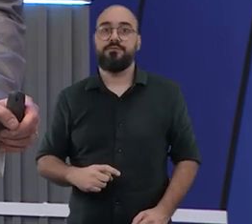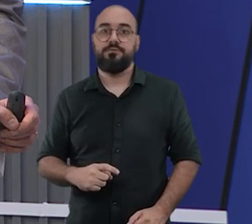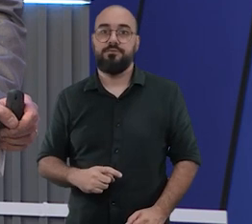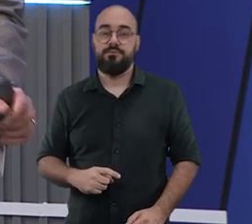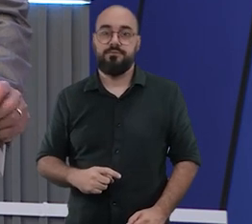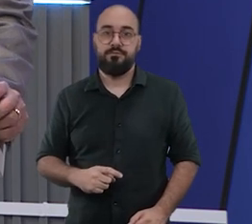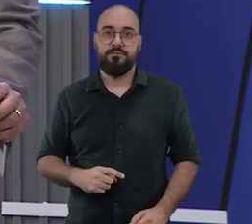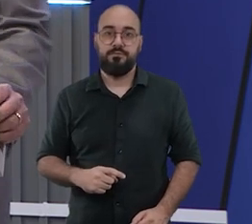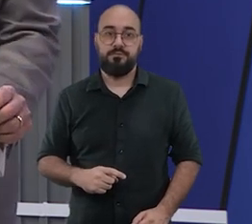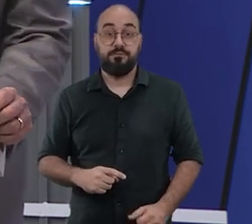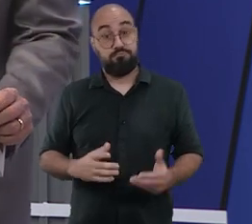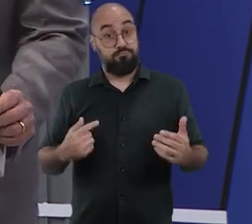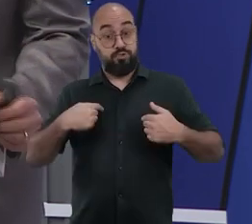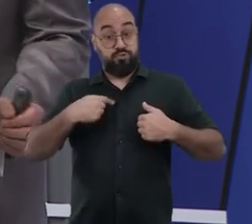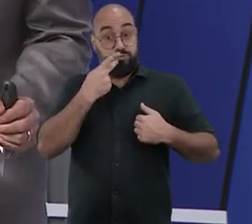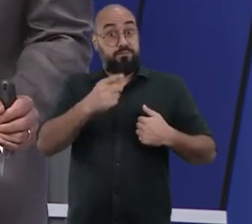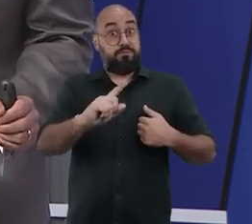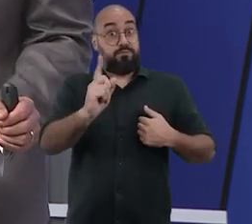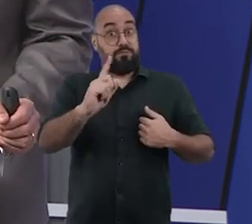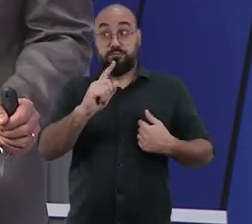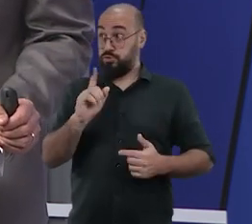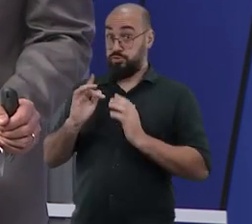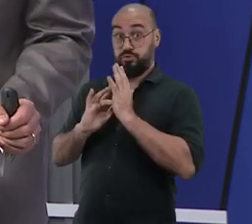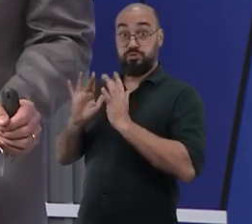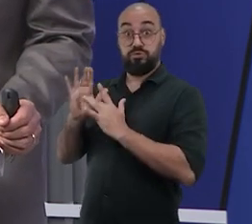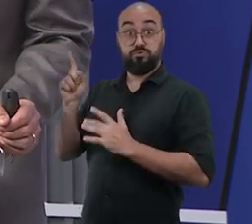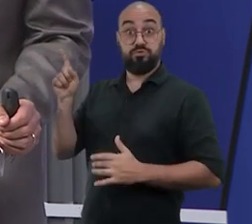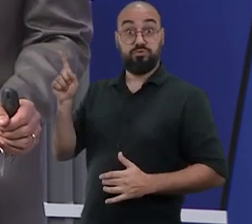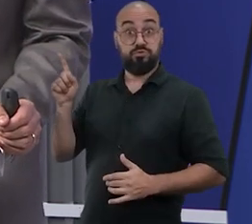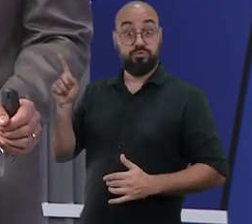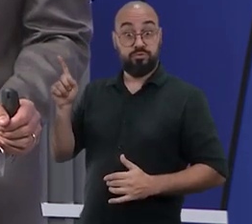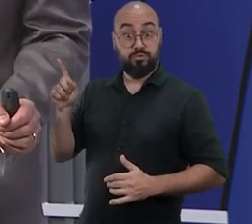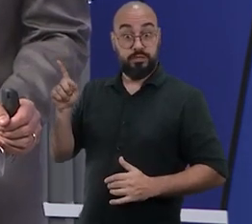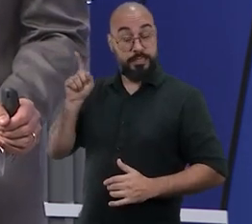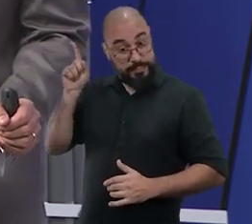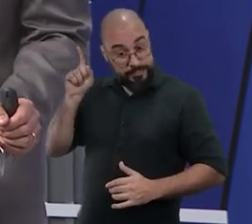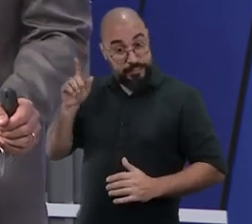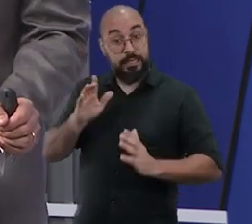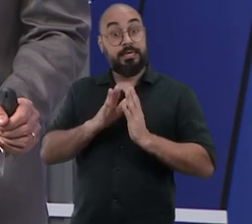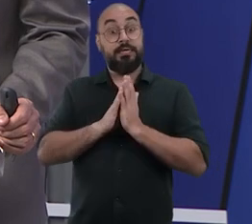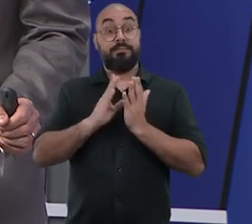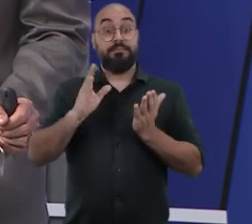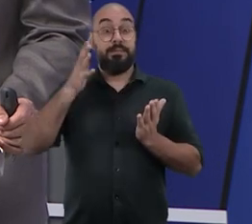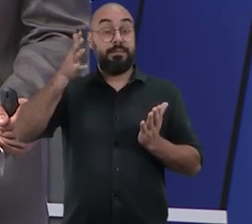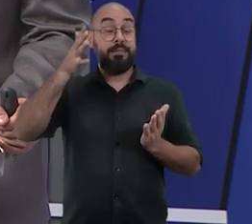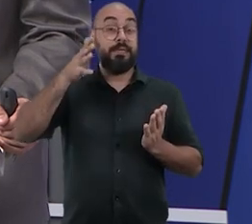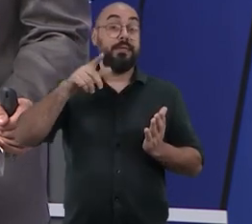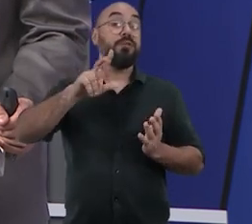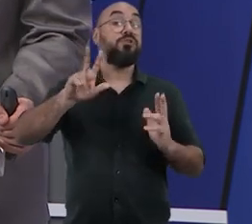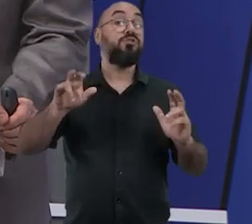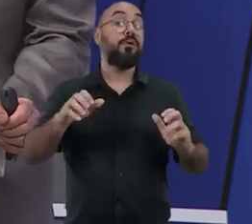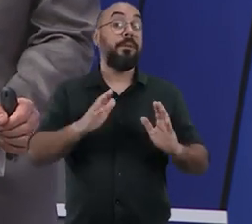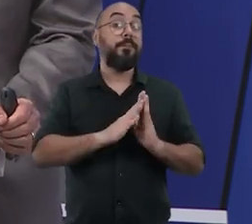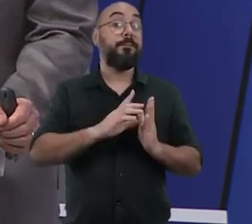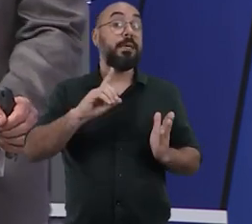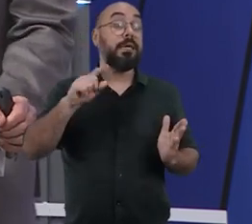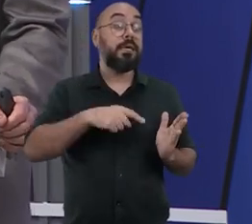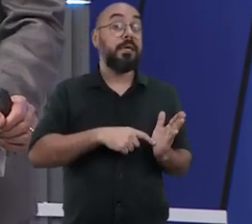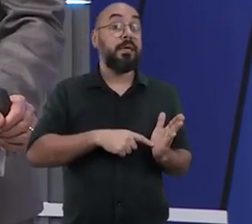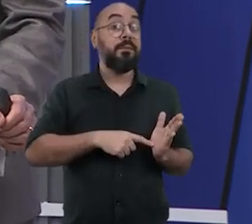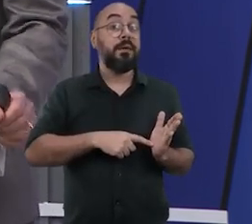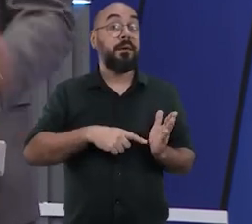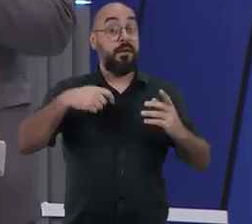Deus, como alguém que tem responsabilidade de ensinar a Bíblia, só a Bíblia e nada além da Bíblia,